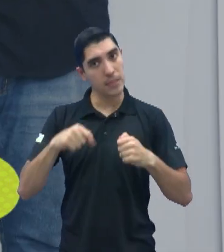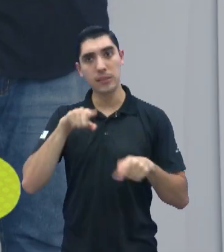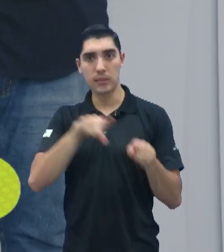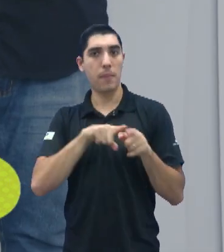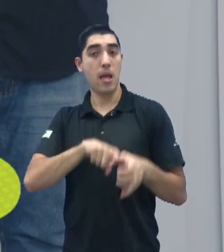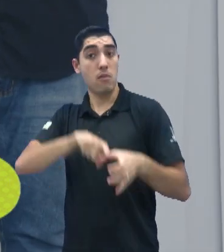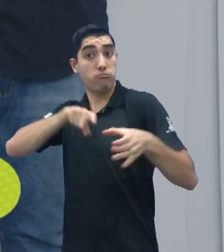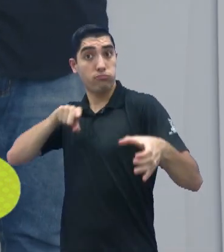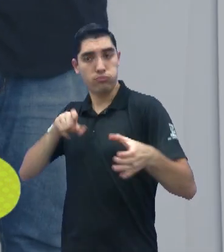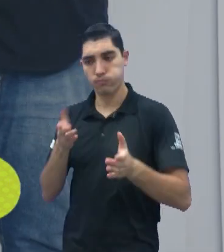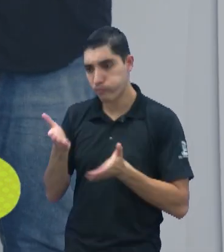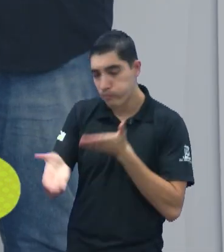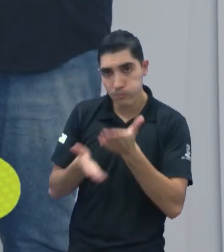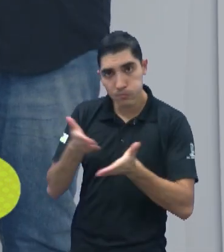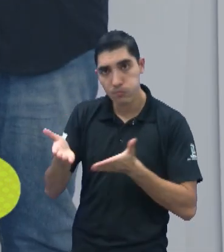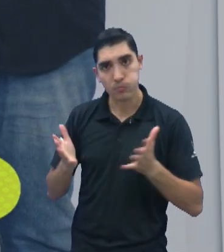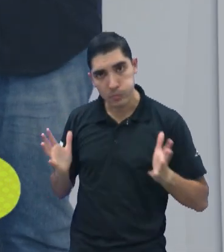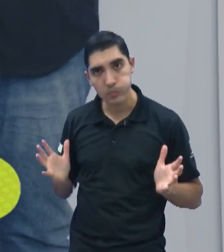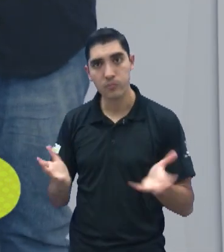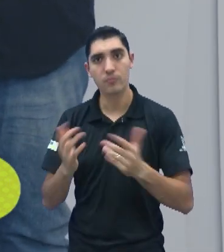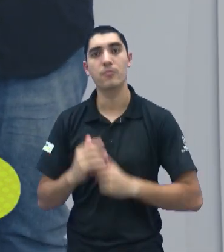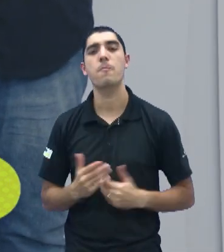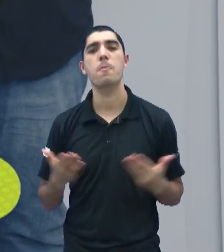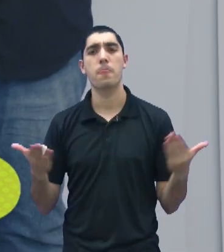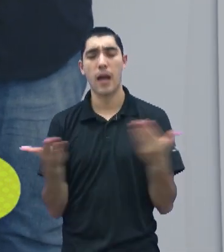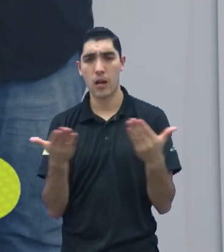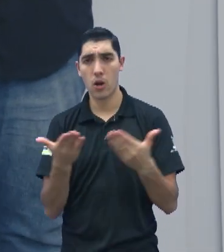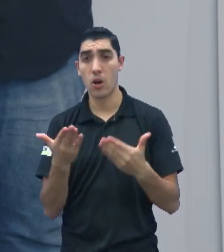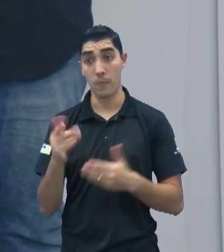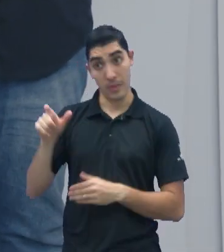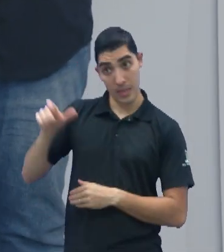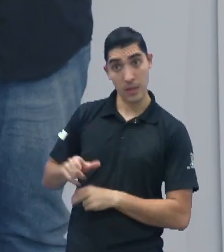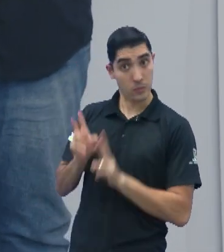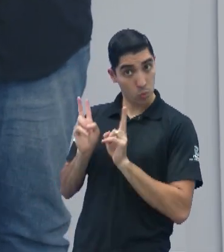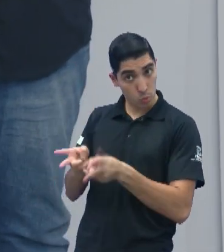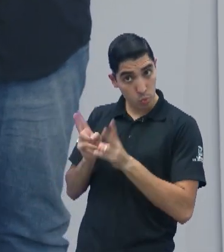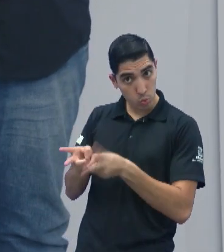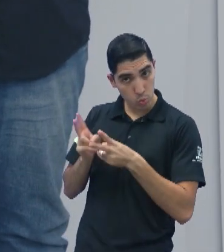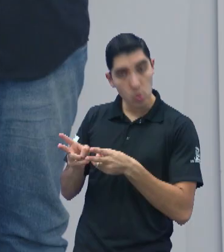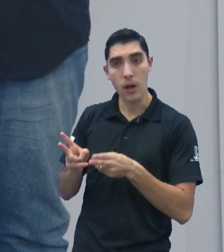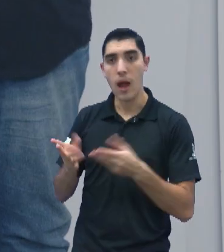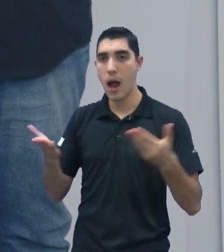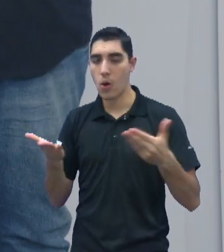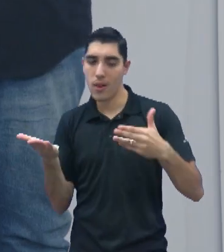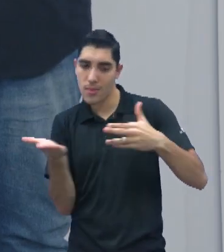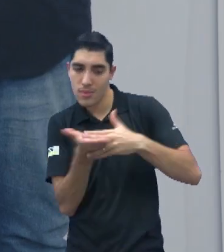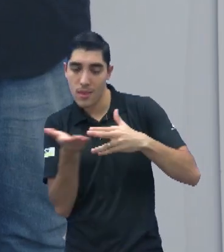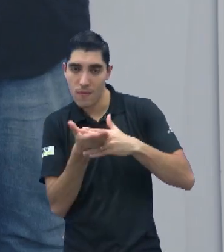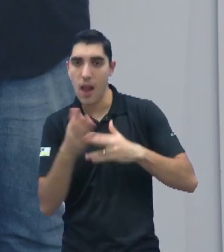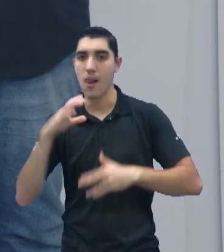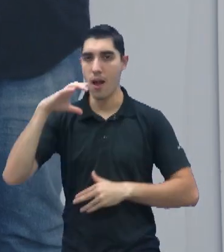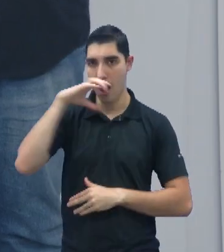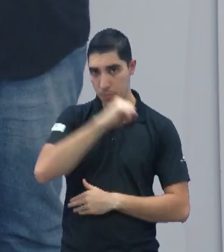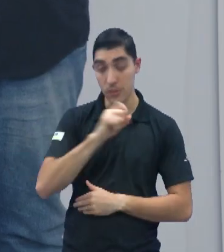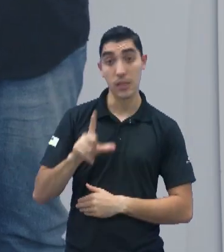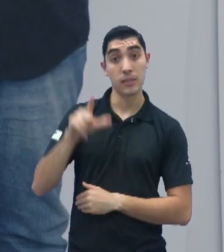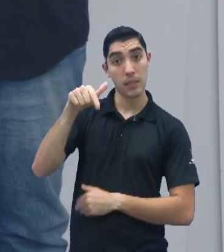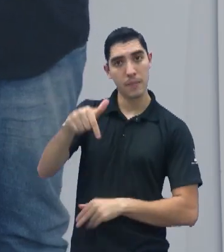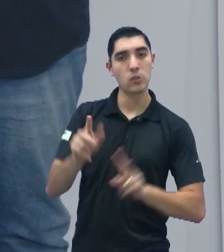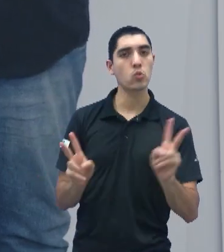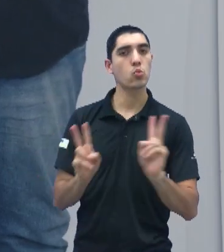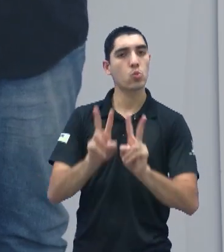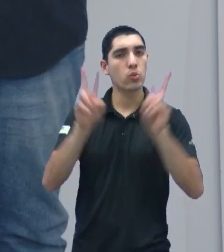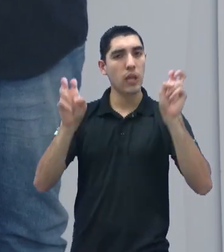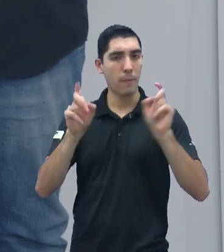poder trabalhar de forma tranquila. Vou fazer o seguinte, o Léo vai ficar aqui com a gente para o próximo bloco, a gente vai abordar aí diretamente esse Sub-17